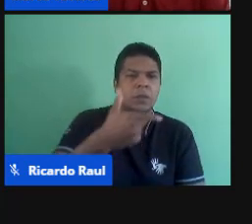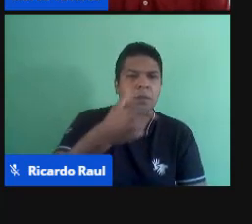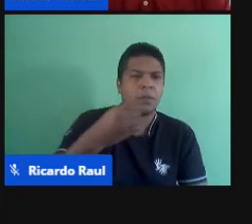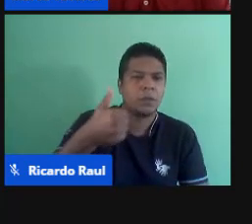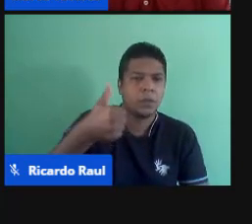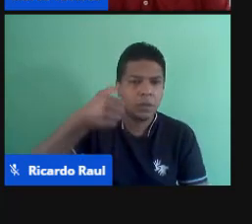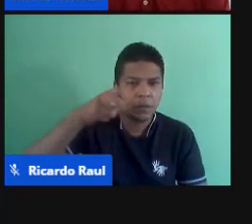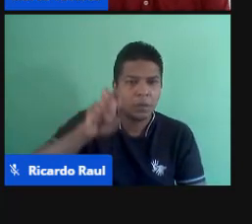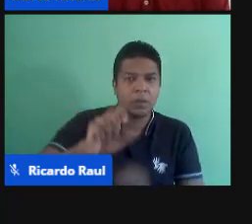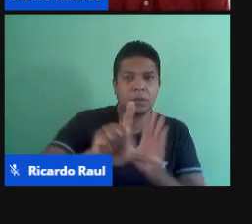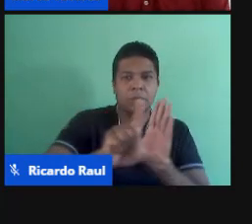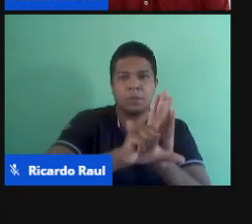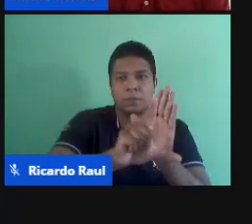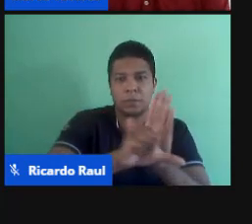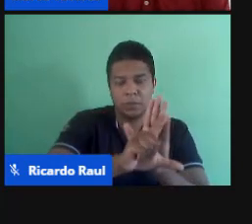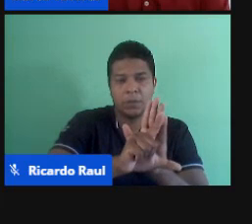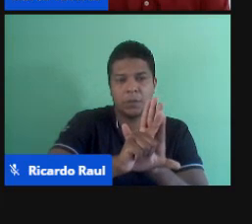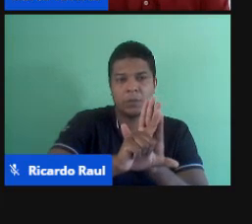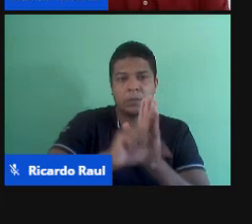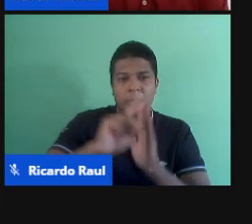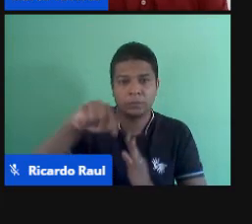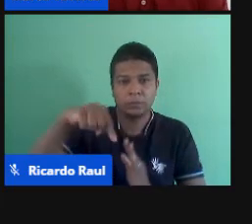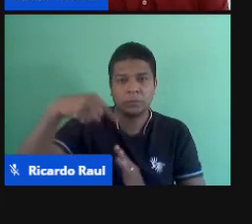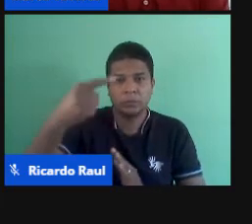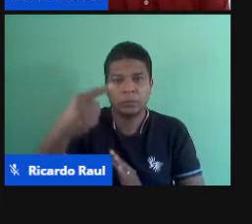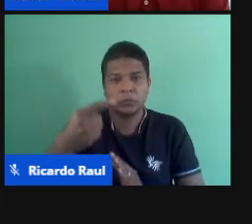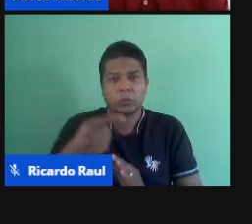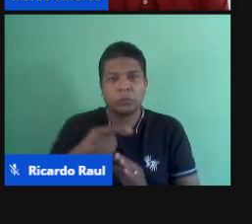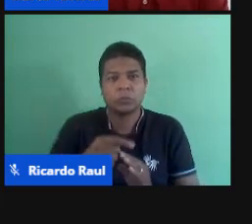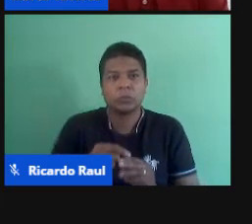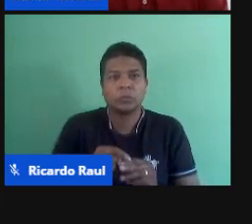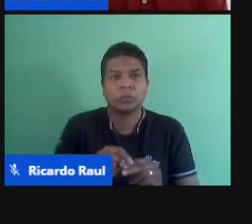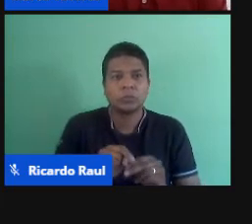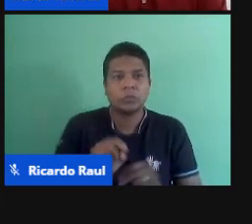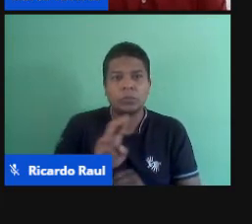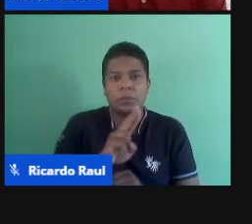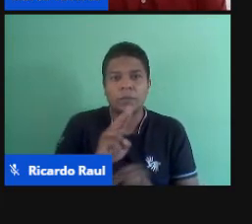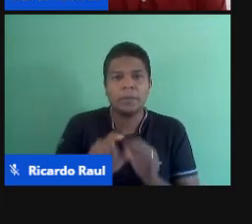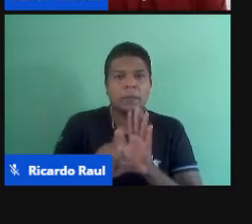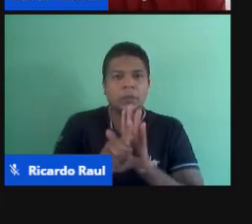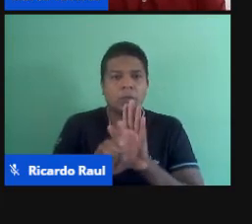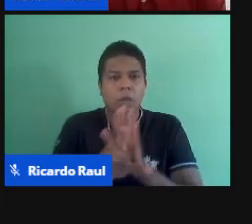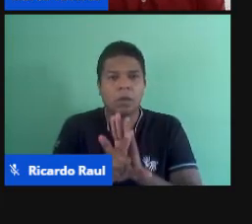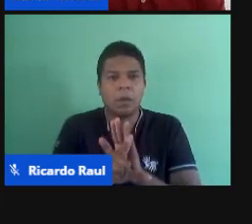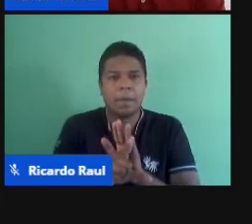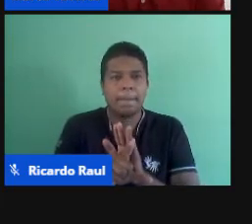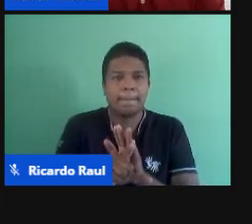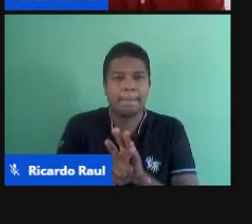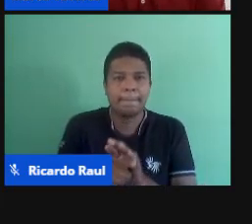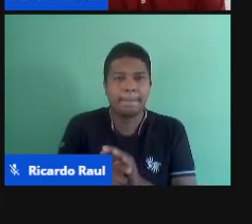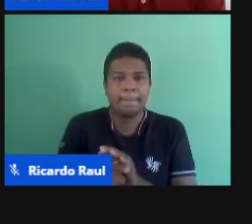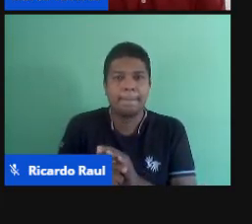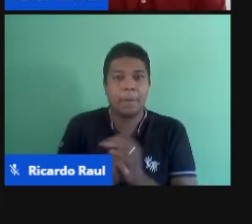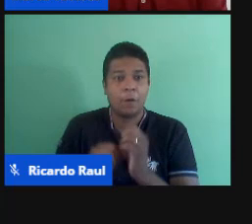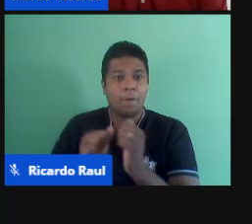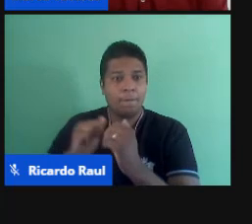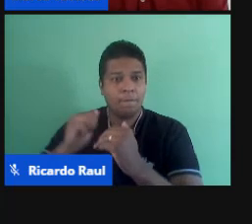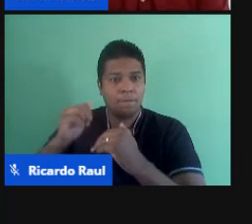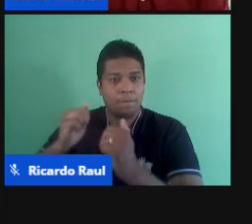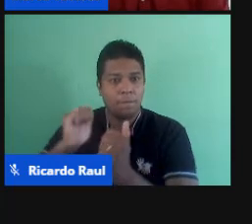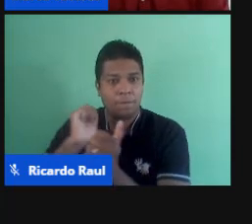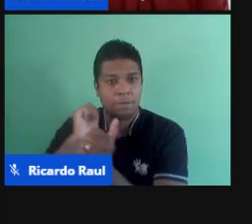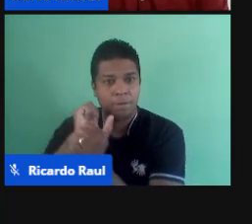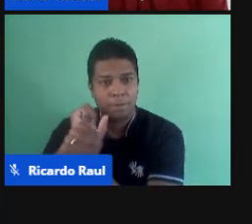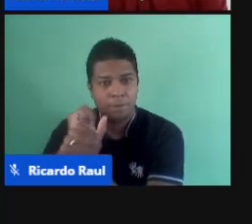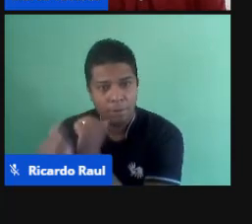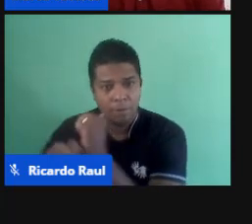lei, que depois ficou chamado de uma lei que veio para o futebol, mas que